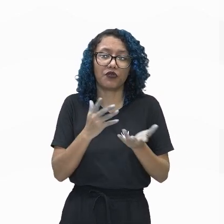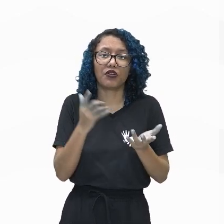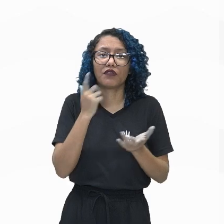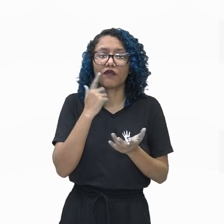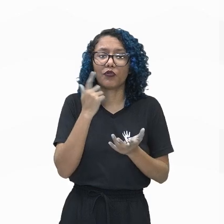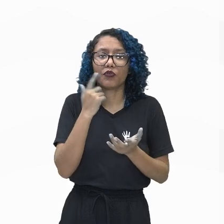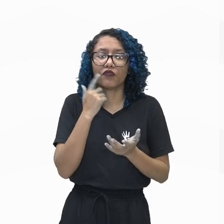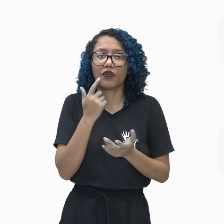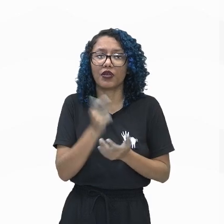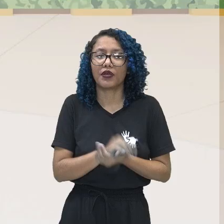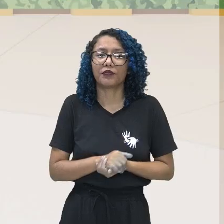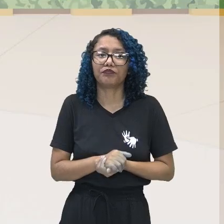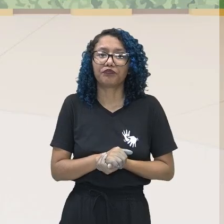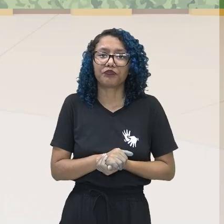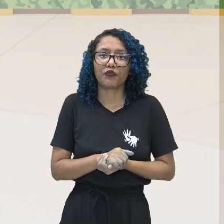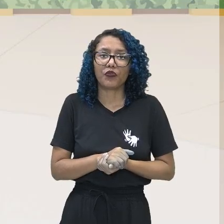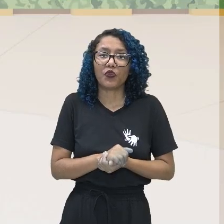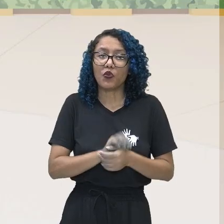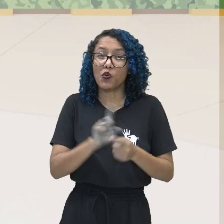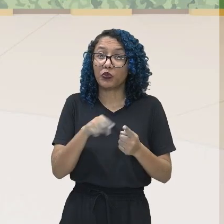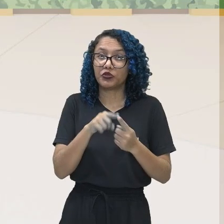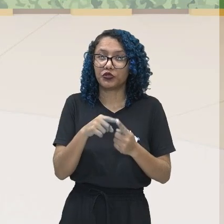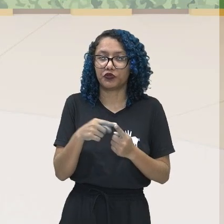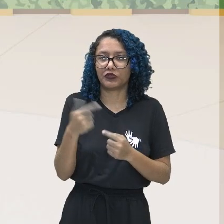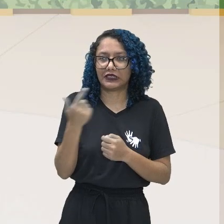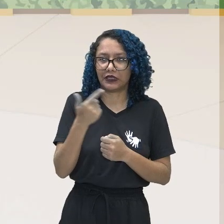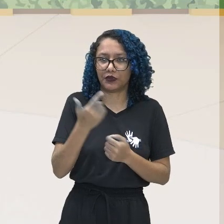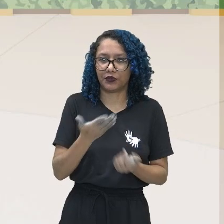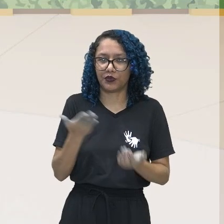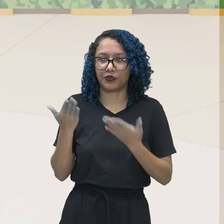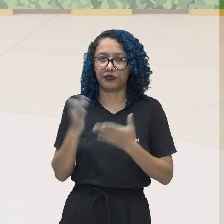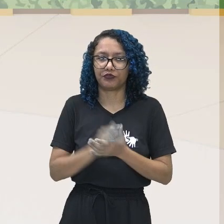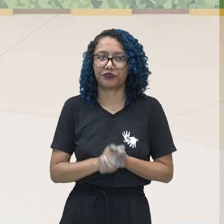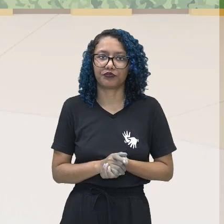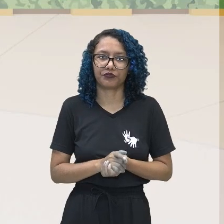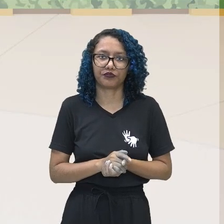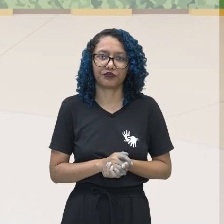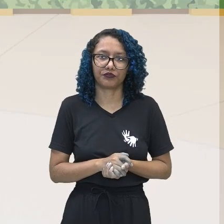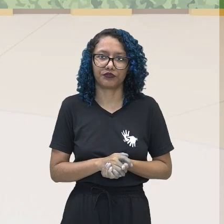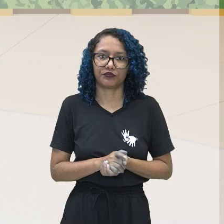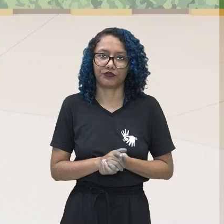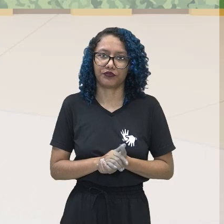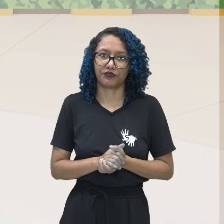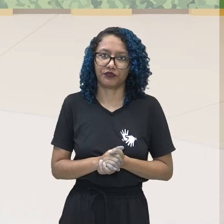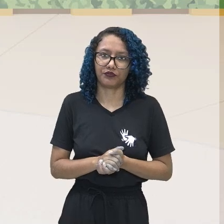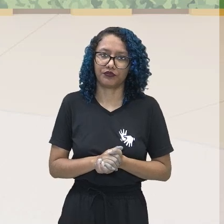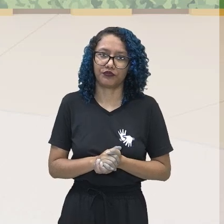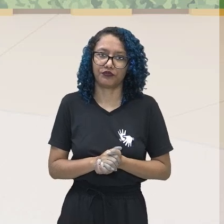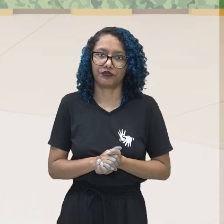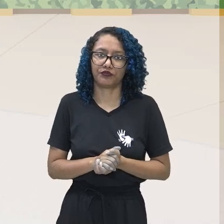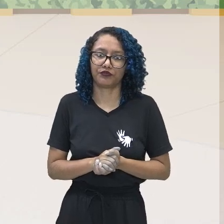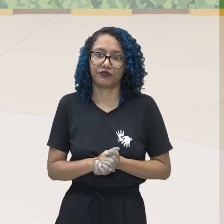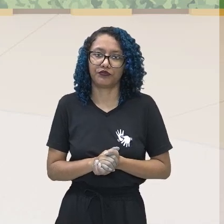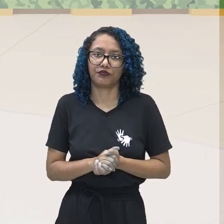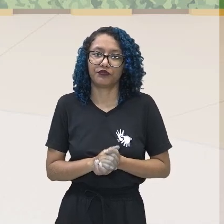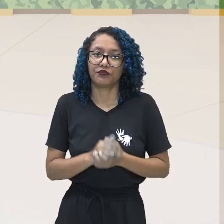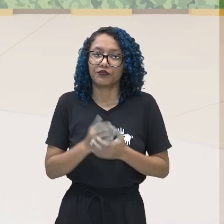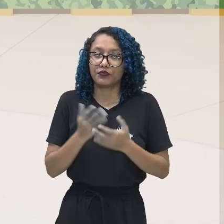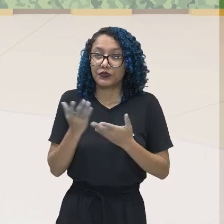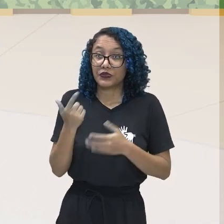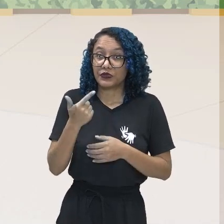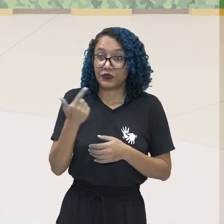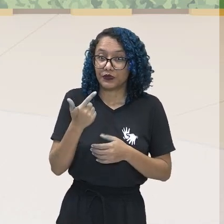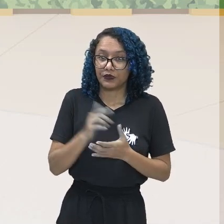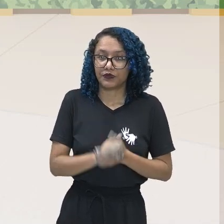o objetivo número 2, né? Dê uma olhada. Logo em sequência, erradicar a pobreza, nós temos o segundo,